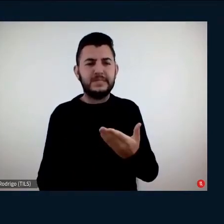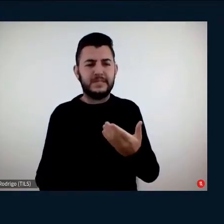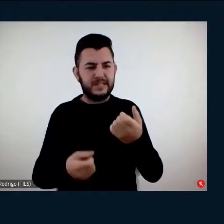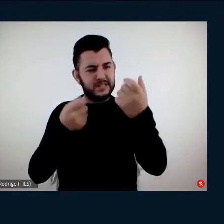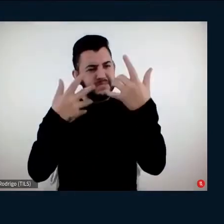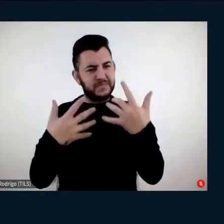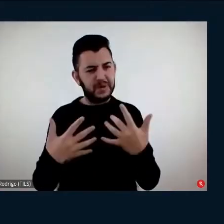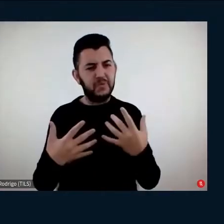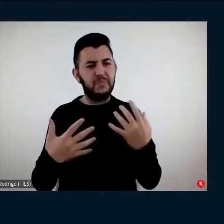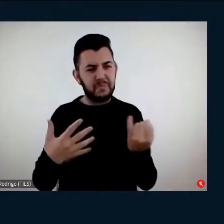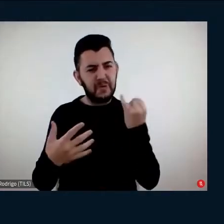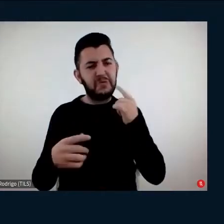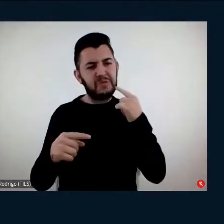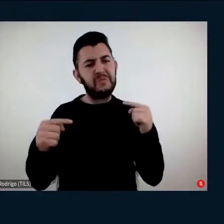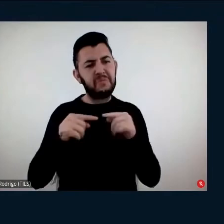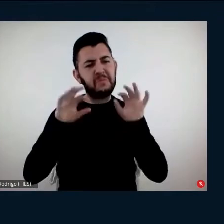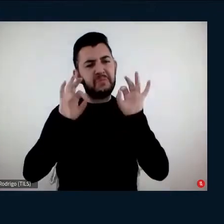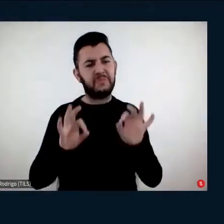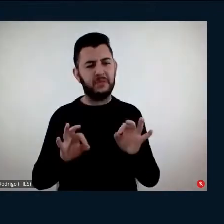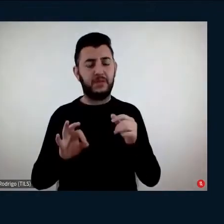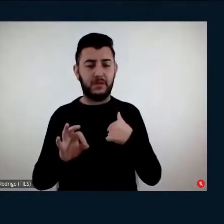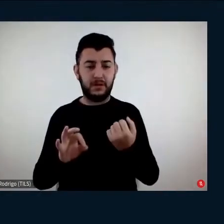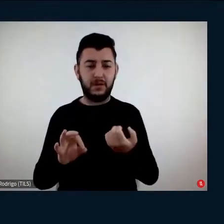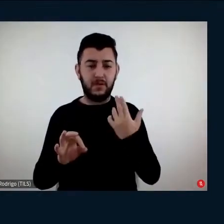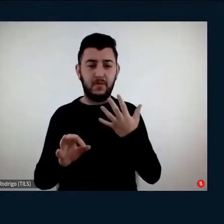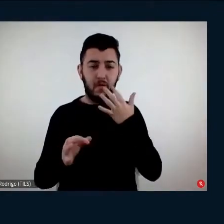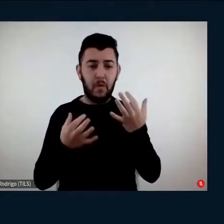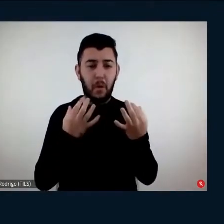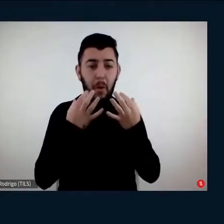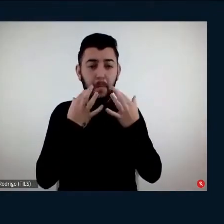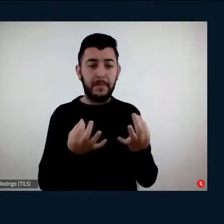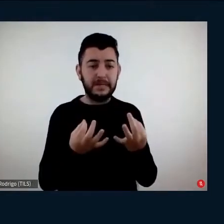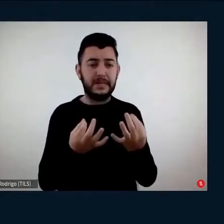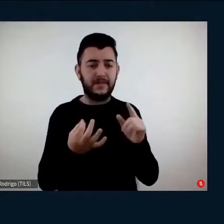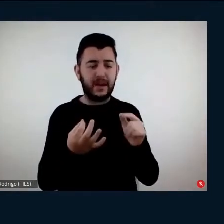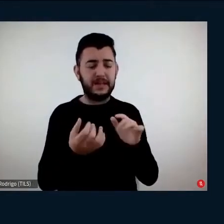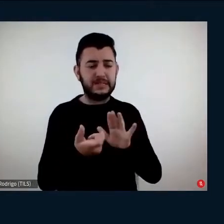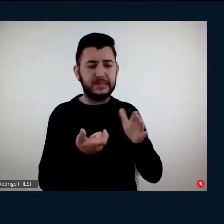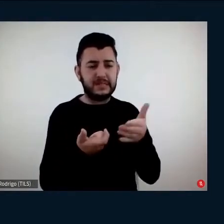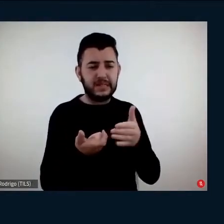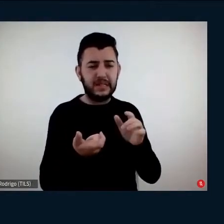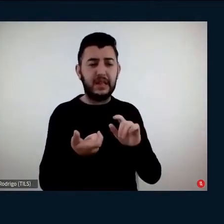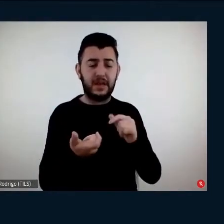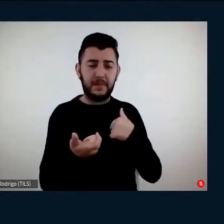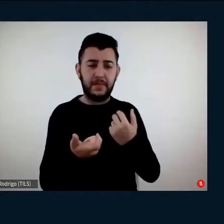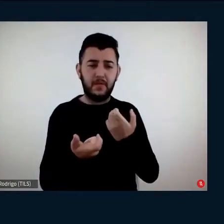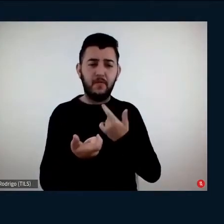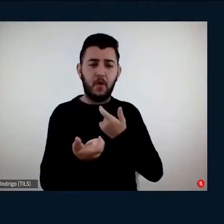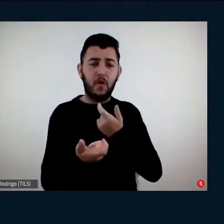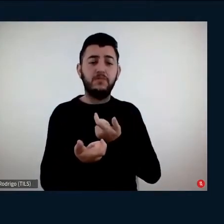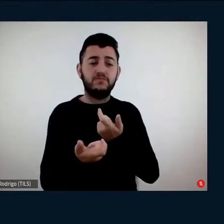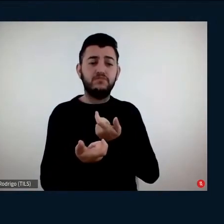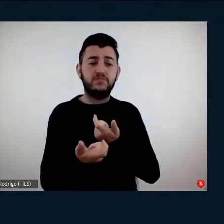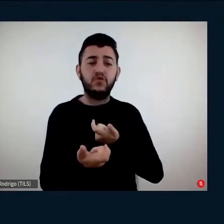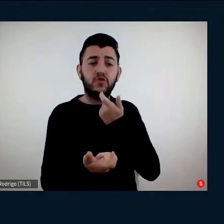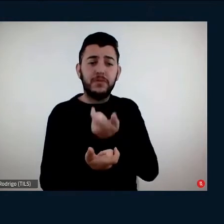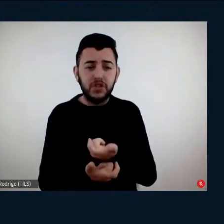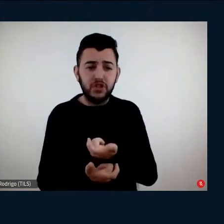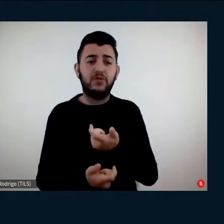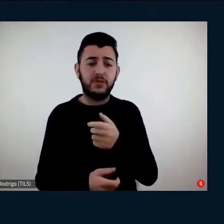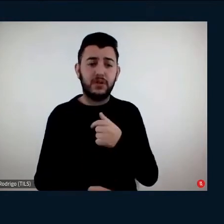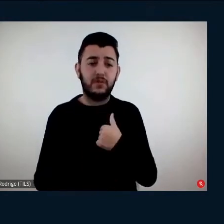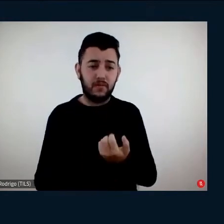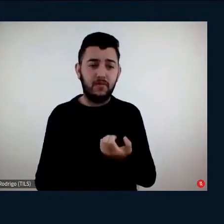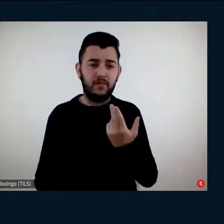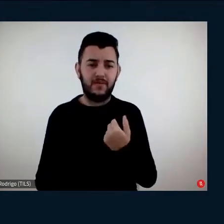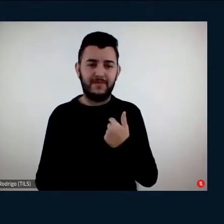fez. Eu vou observar, sim, esses termos que você colocou, vou fazer as substituições. Acho que essa contribuição da